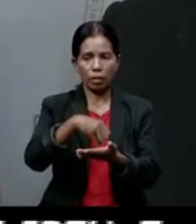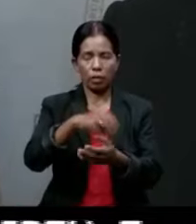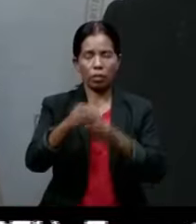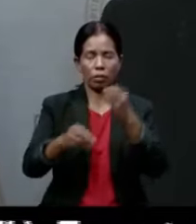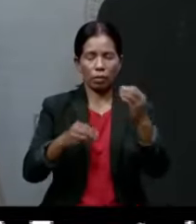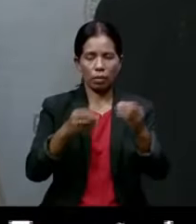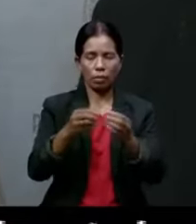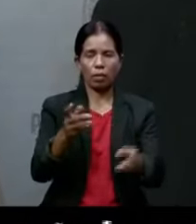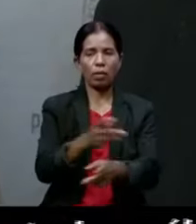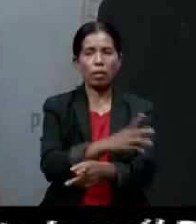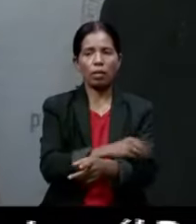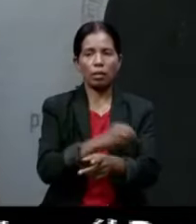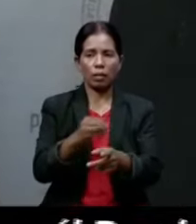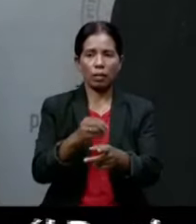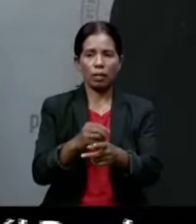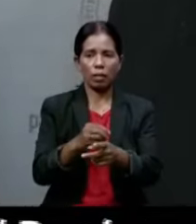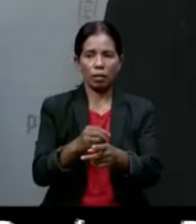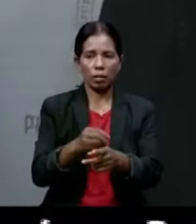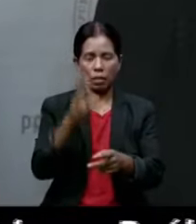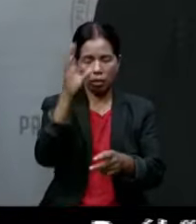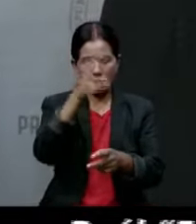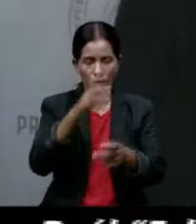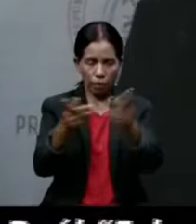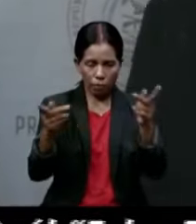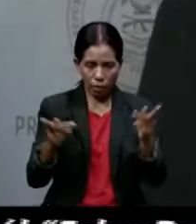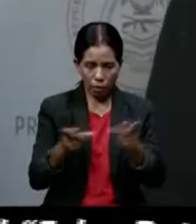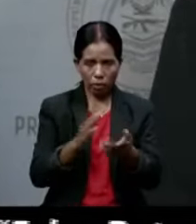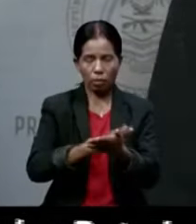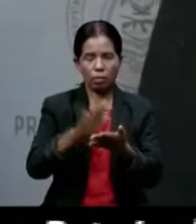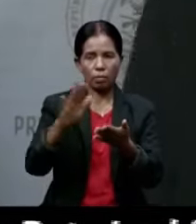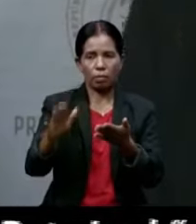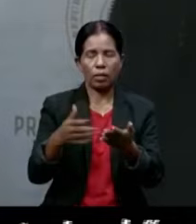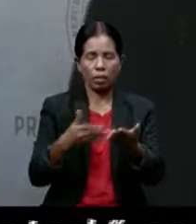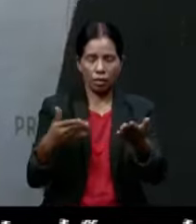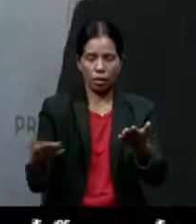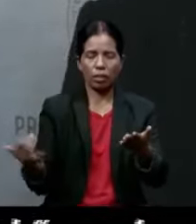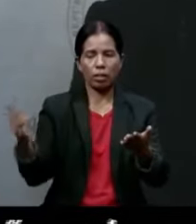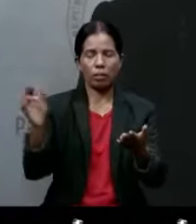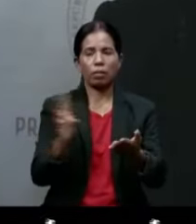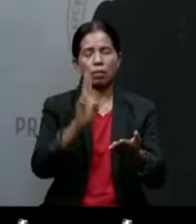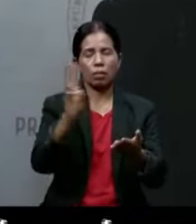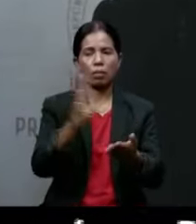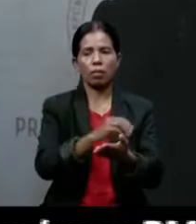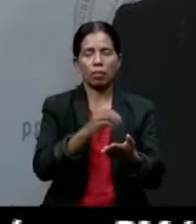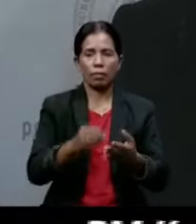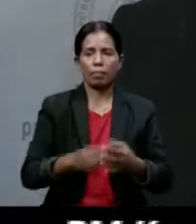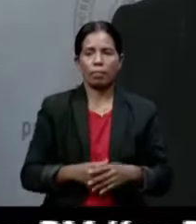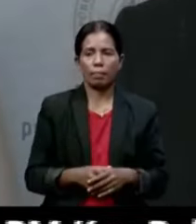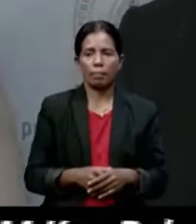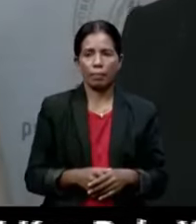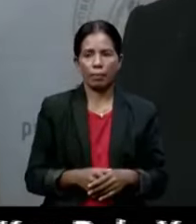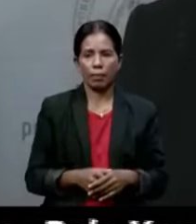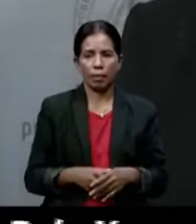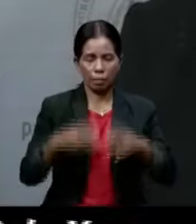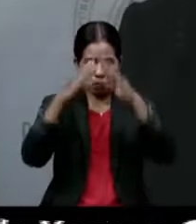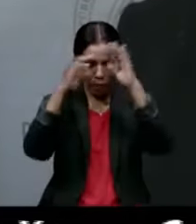carbon credit, nessa proteção ambiente, recycling, renewable, nessa energia renovável. Presidente Ramos